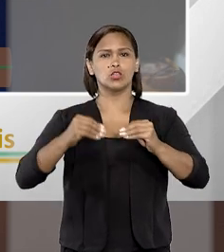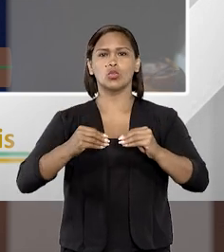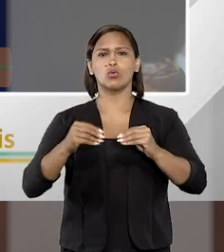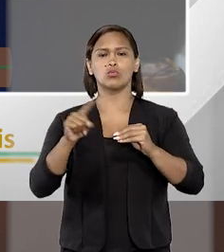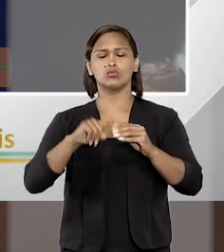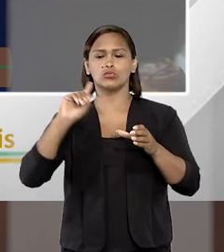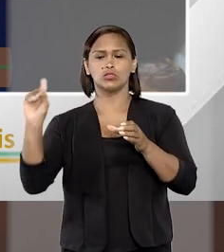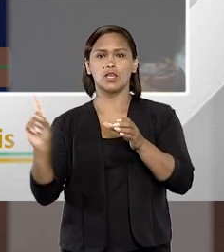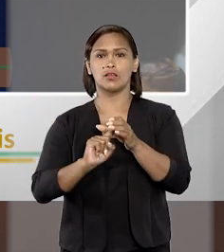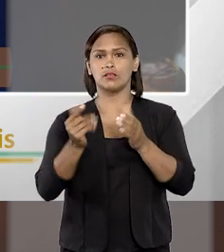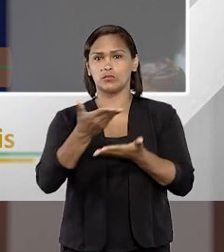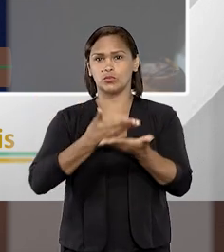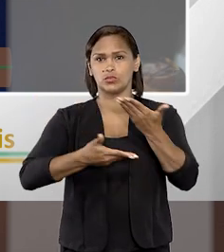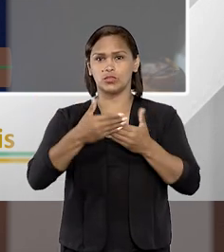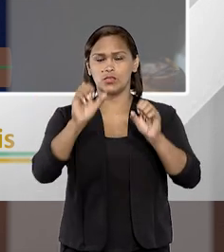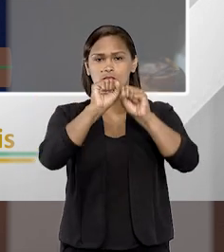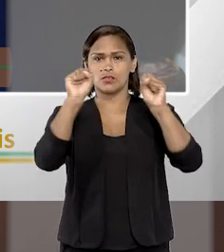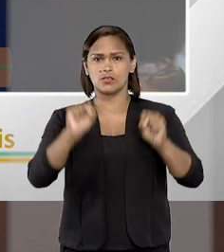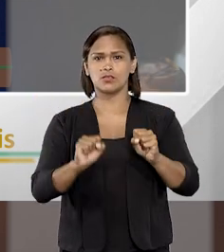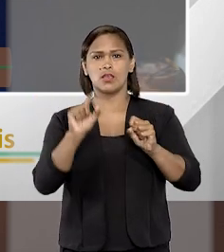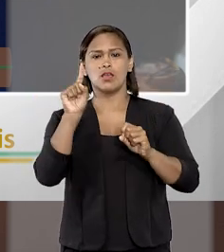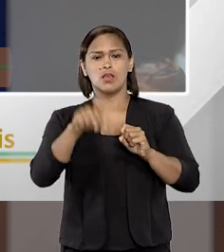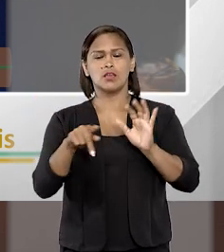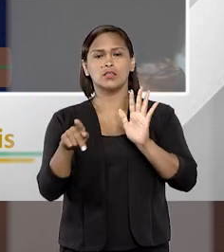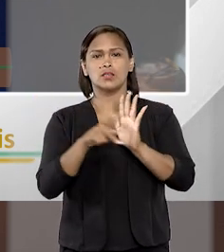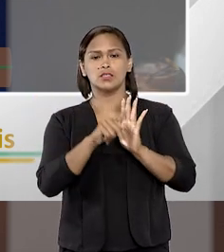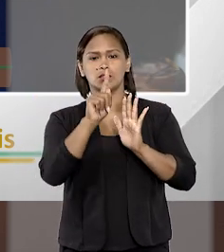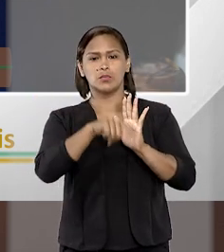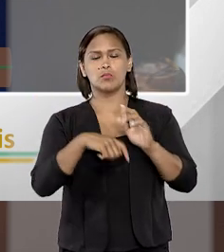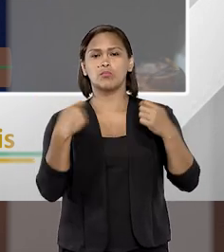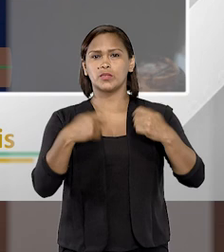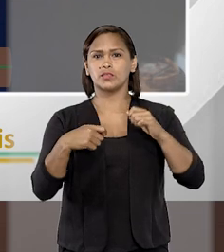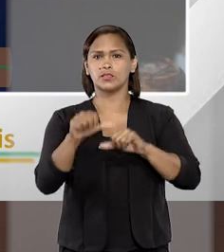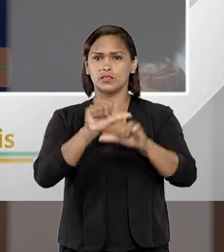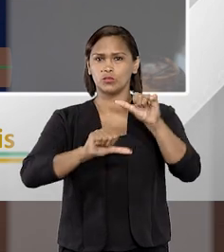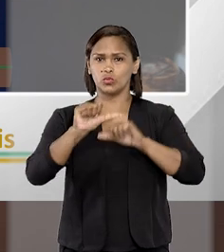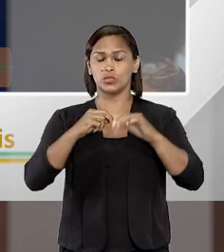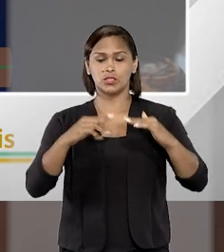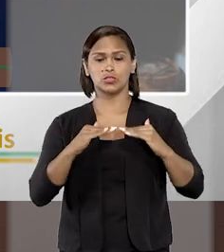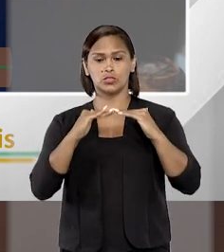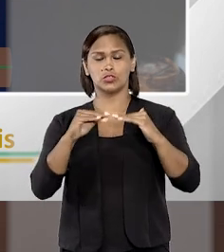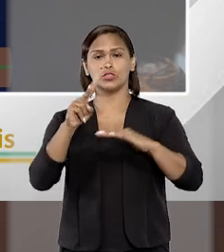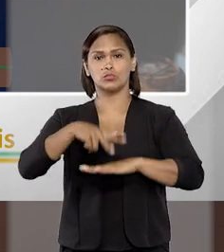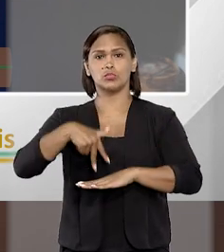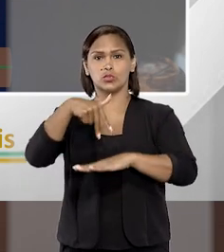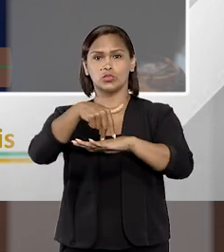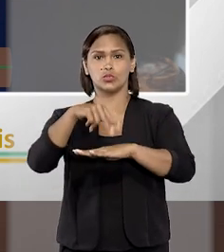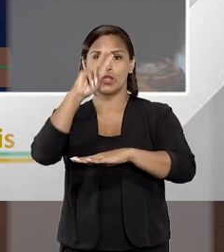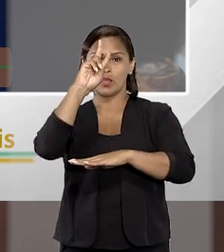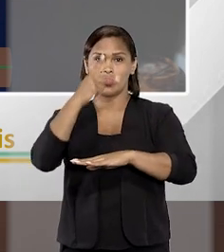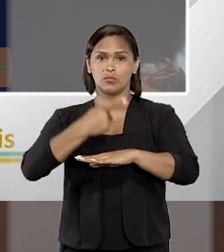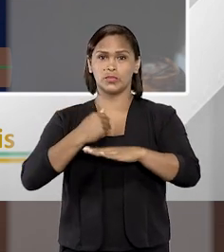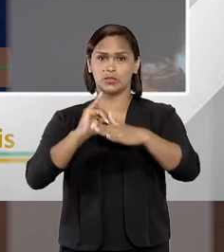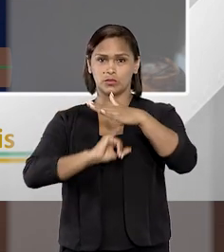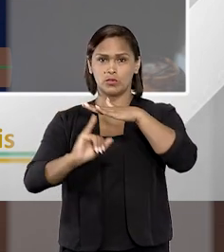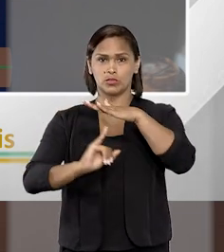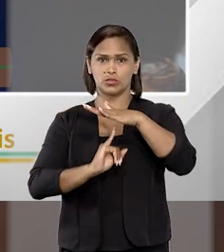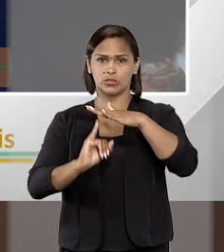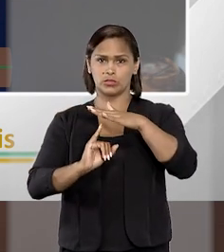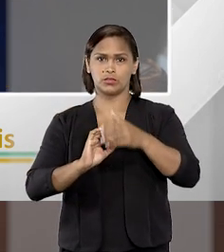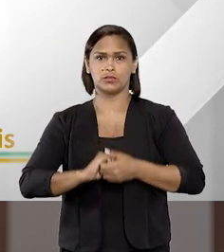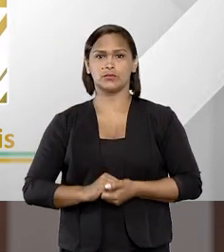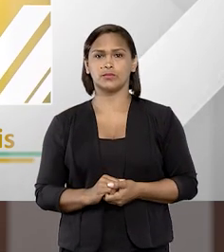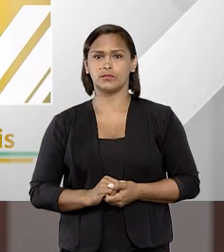os integrantes do sistema desta necessária mudança de postura pessoal e institucional